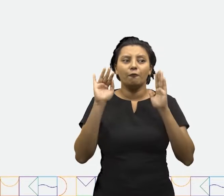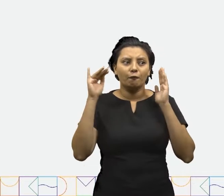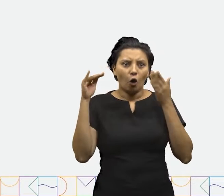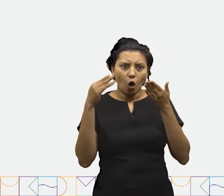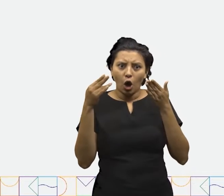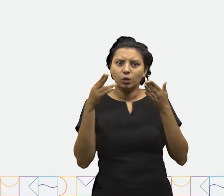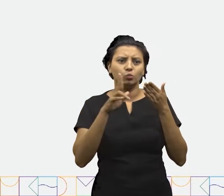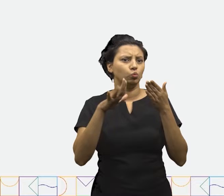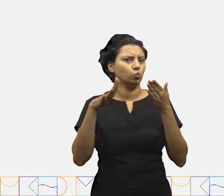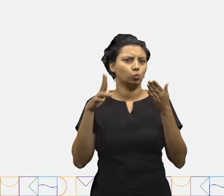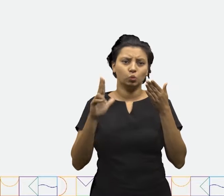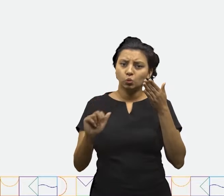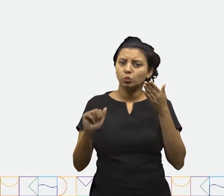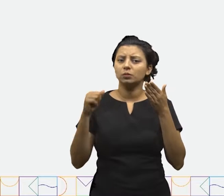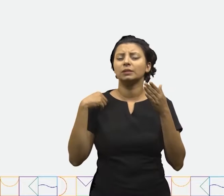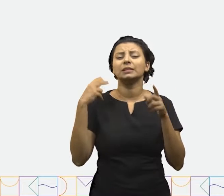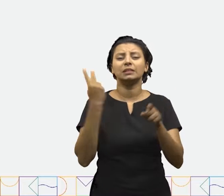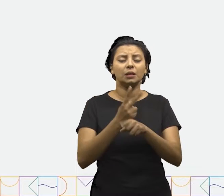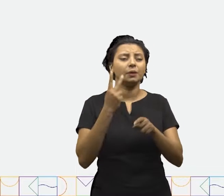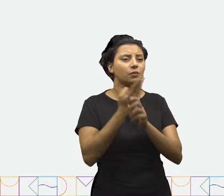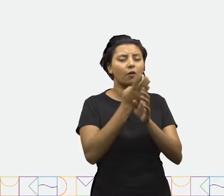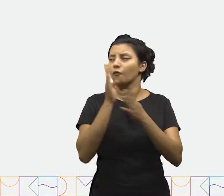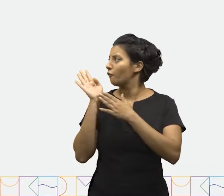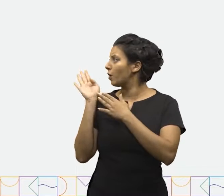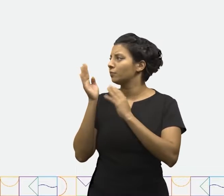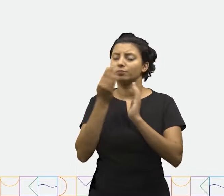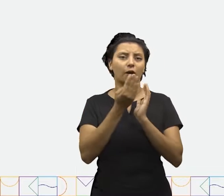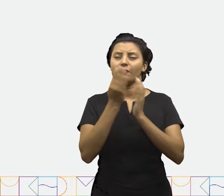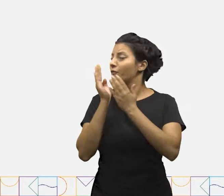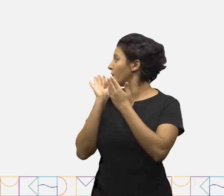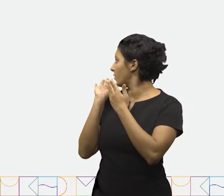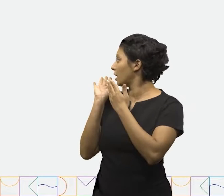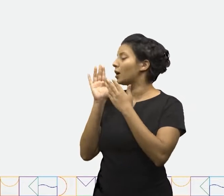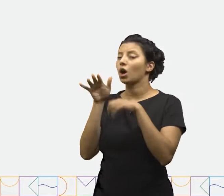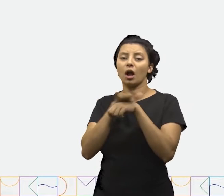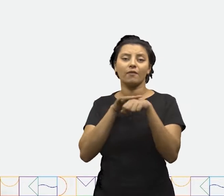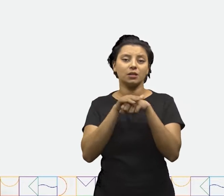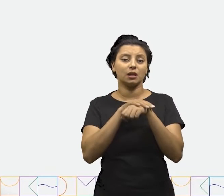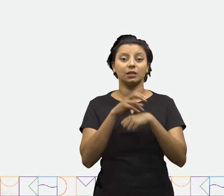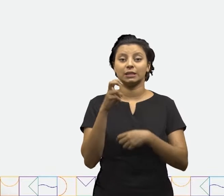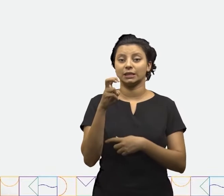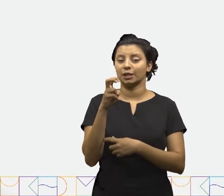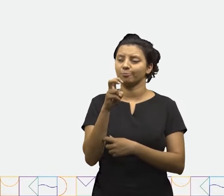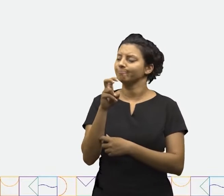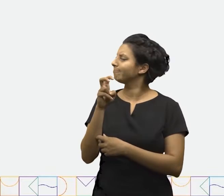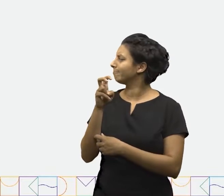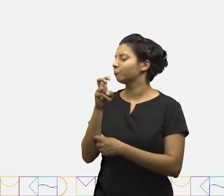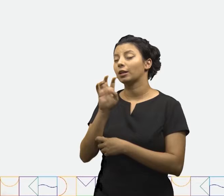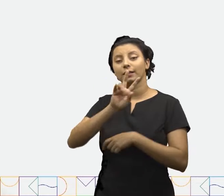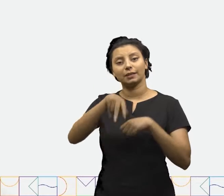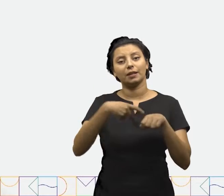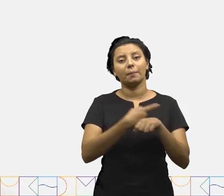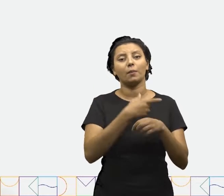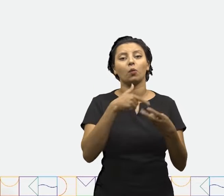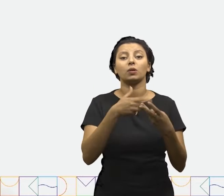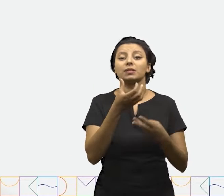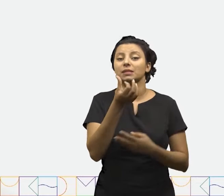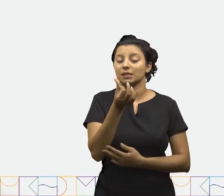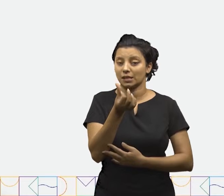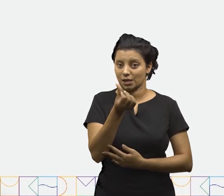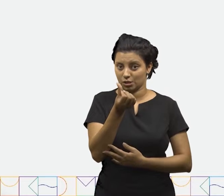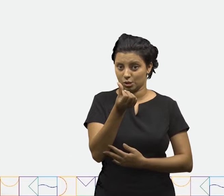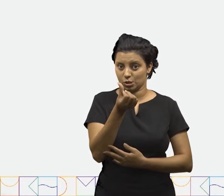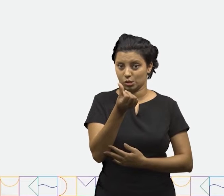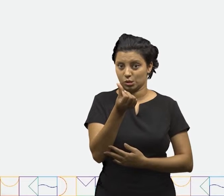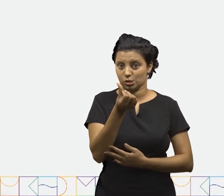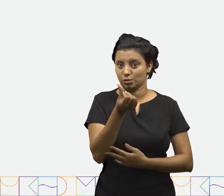concentrava na fila, ele vivia virando para trás, que era o número 5. E depois dele, vinha o número